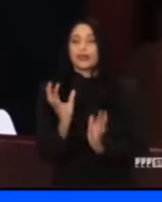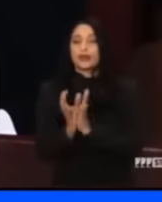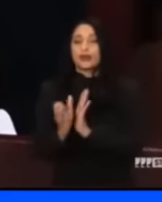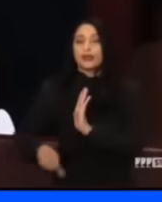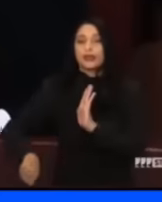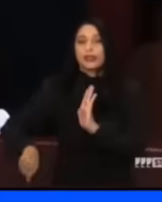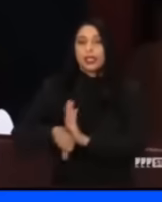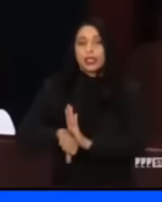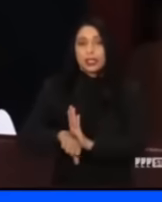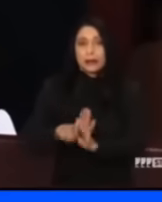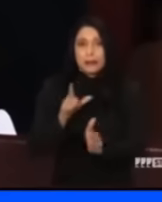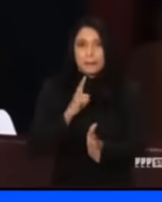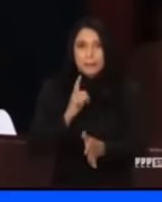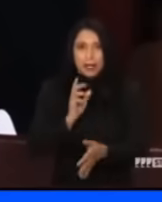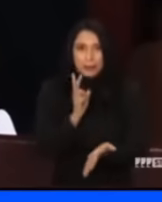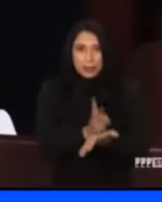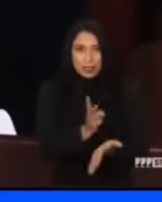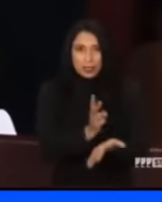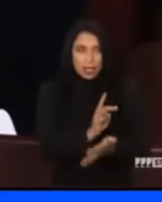não só